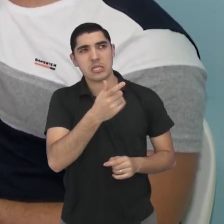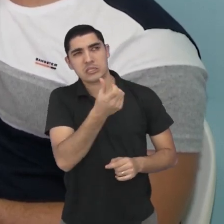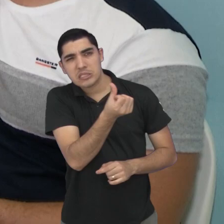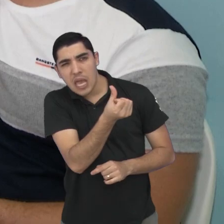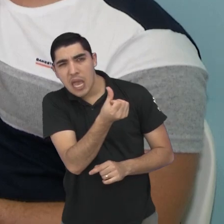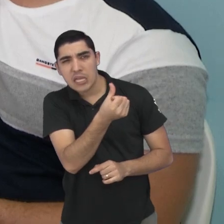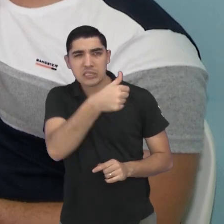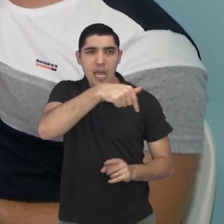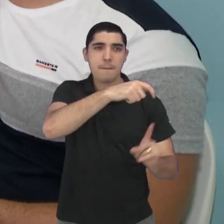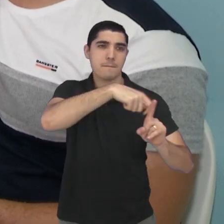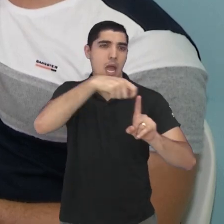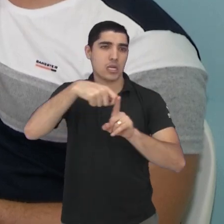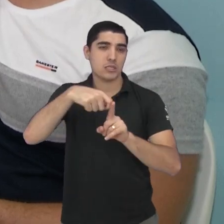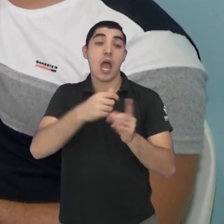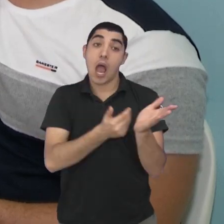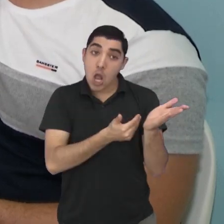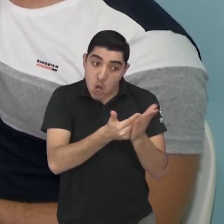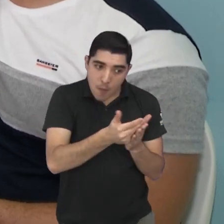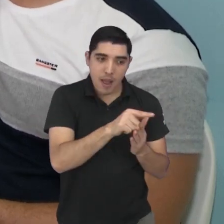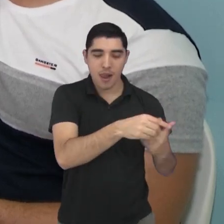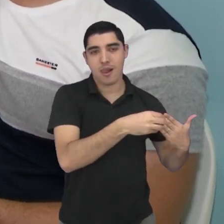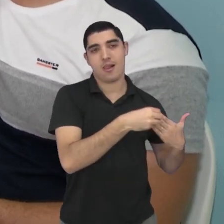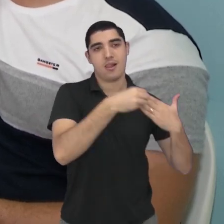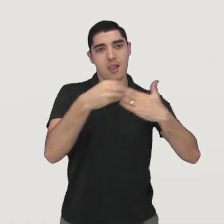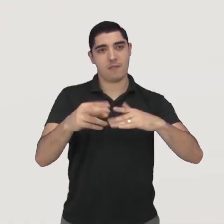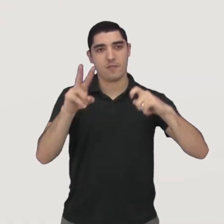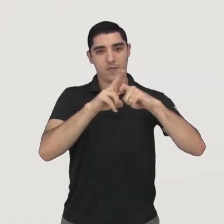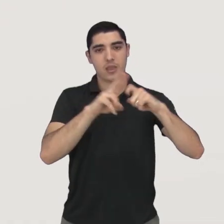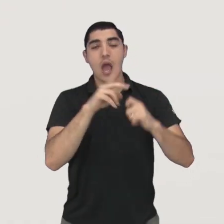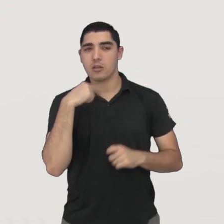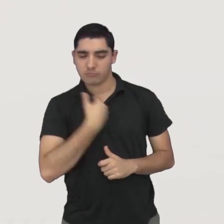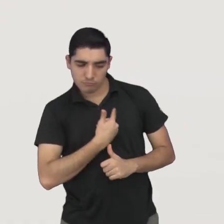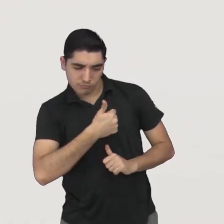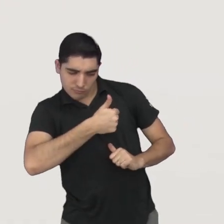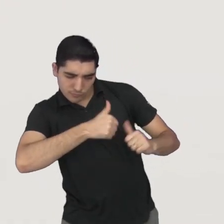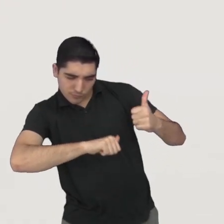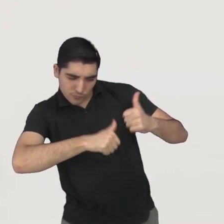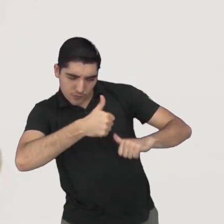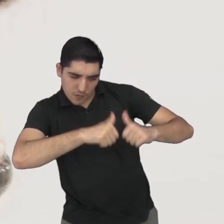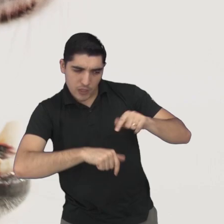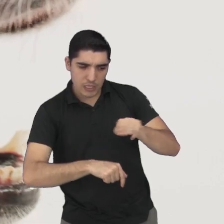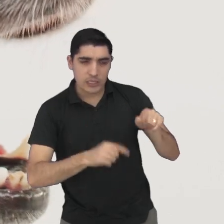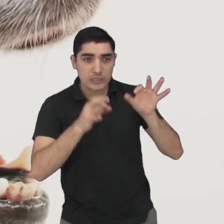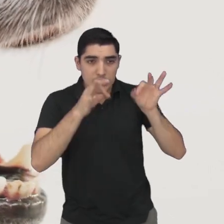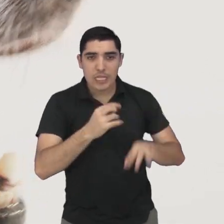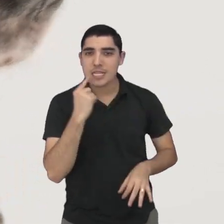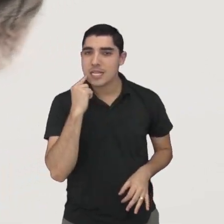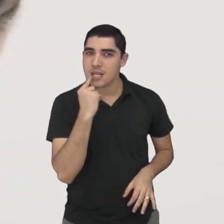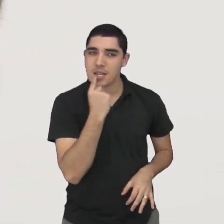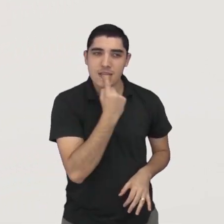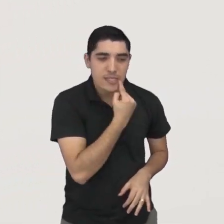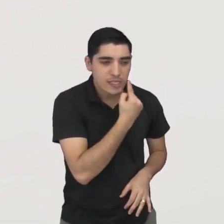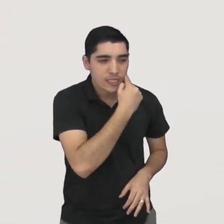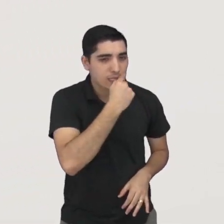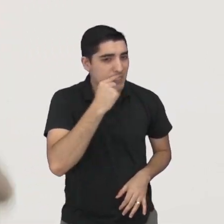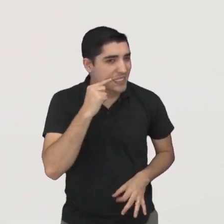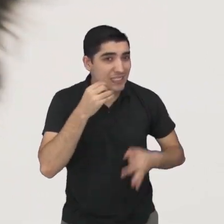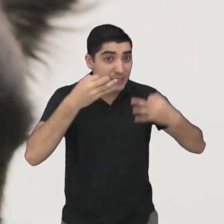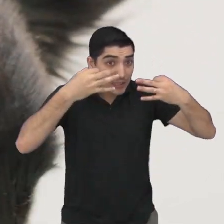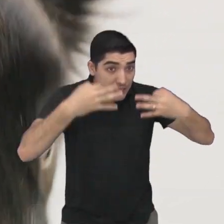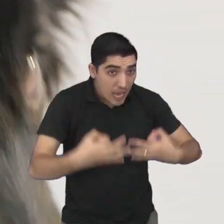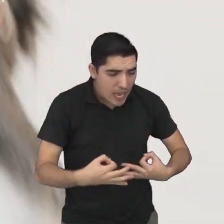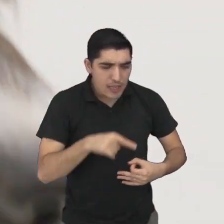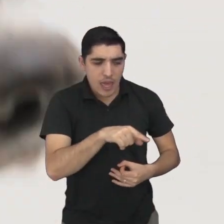meses. A gente começa a avaliar a troca dentária, se ele tem todos os dentes, se a oclusão dele, que a forma como